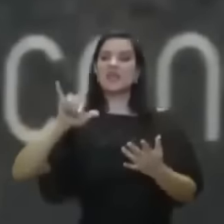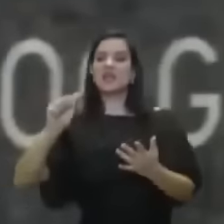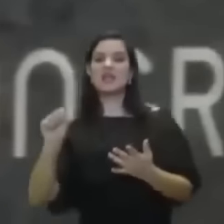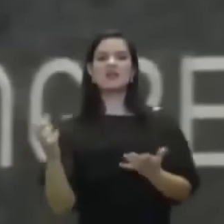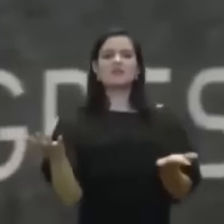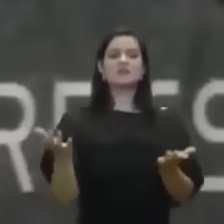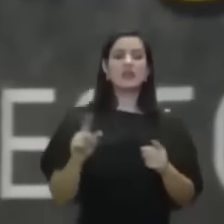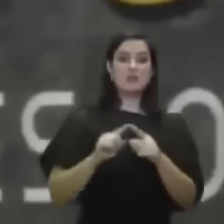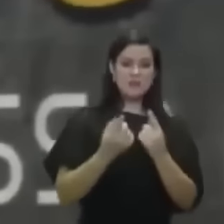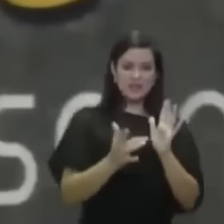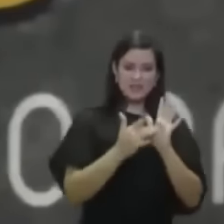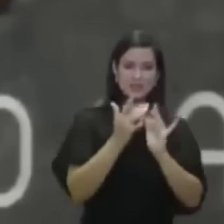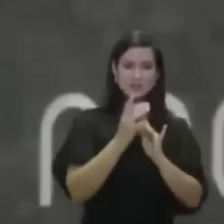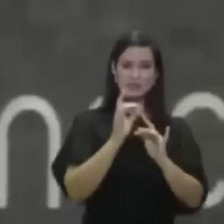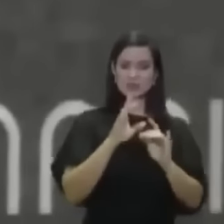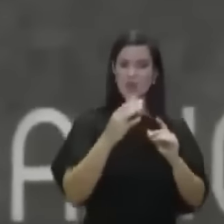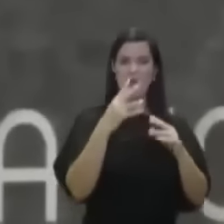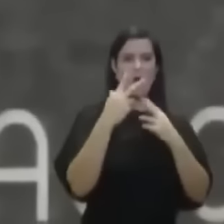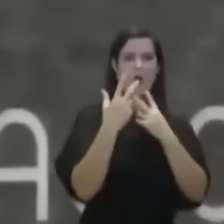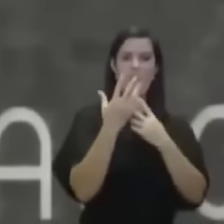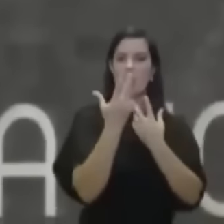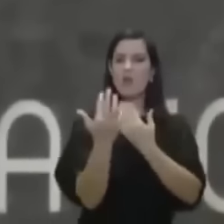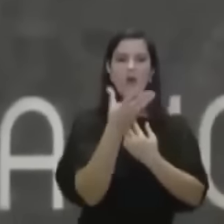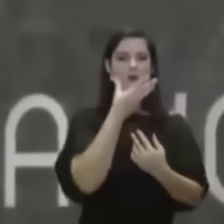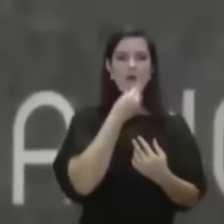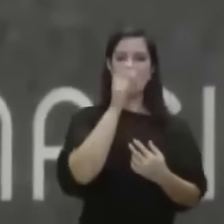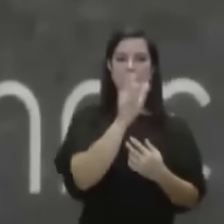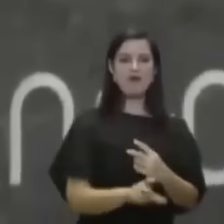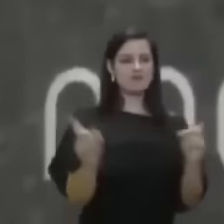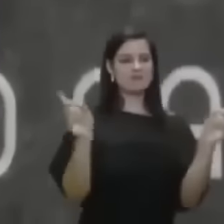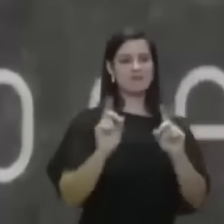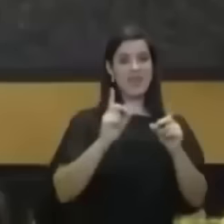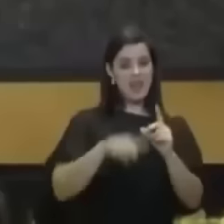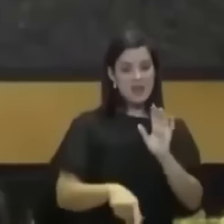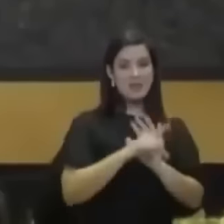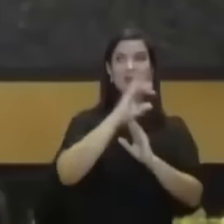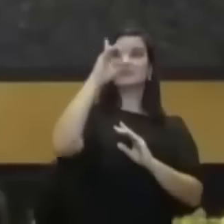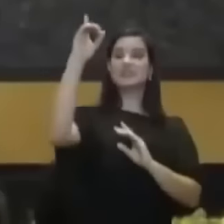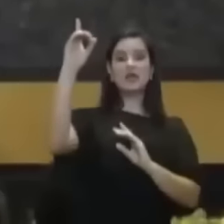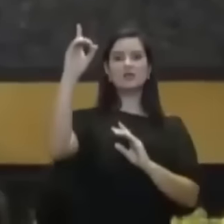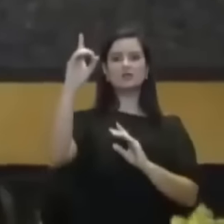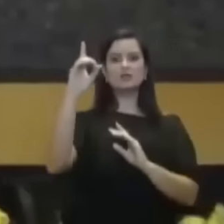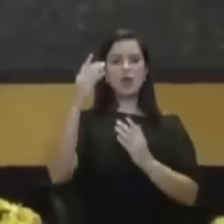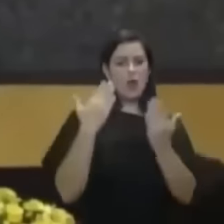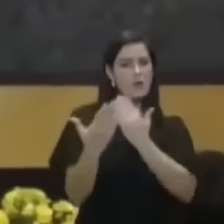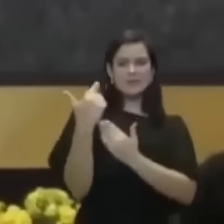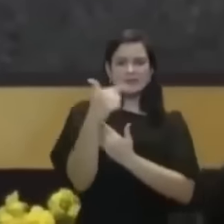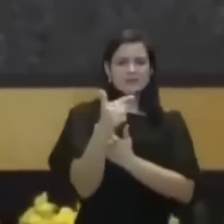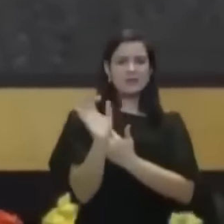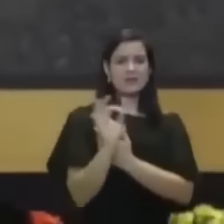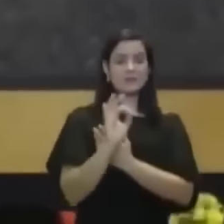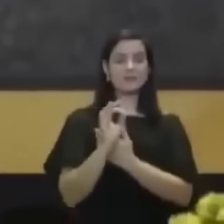é o próprio Deus entre os homens, ele é único, ele é singular, ele é incomparável. Segundo lugar, Pedro está